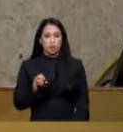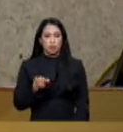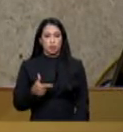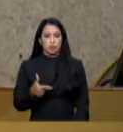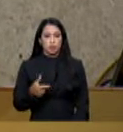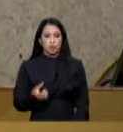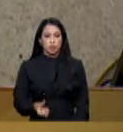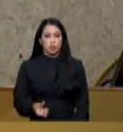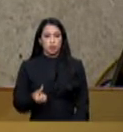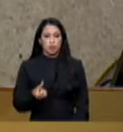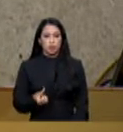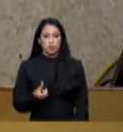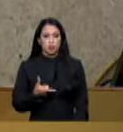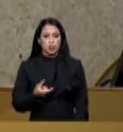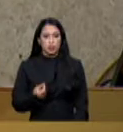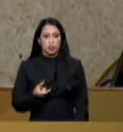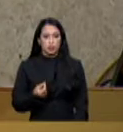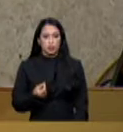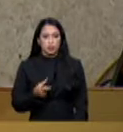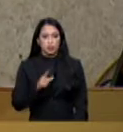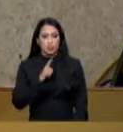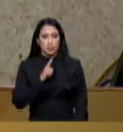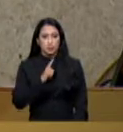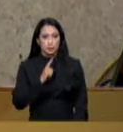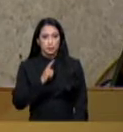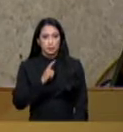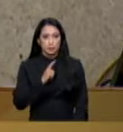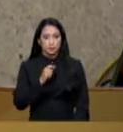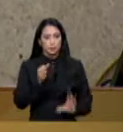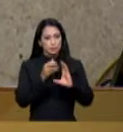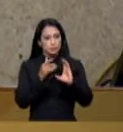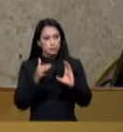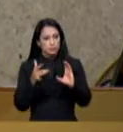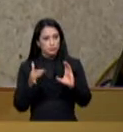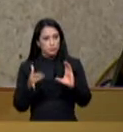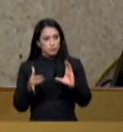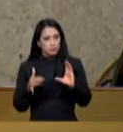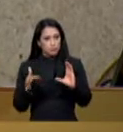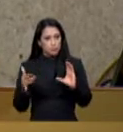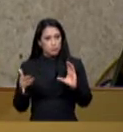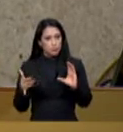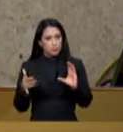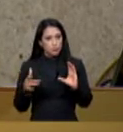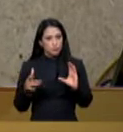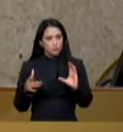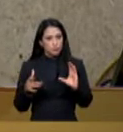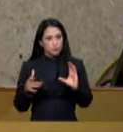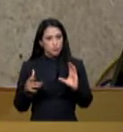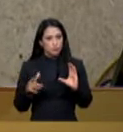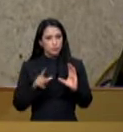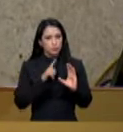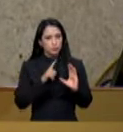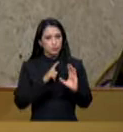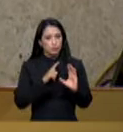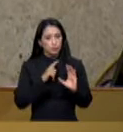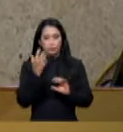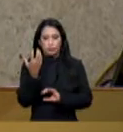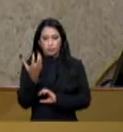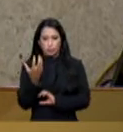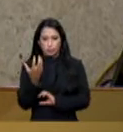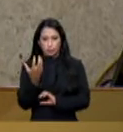14.026, de 2020, ela se caracteriza como uma refundação do